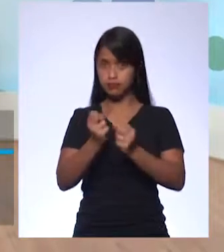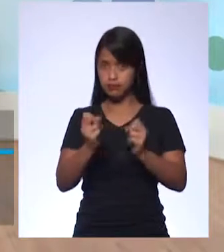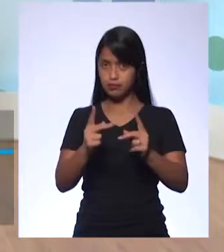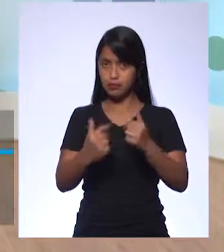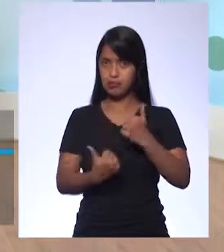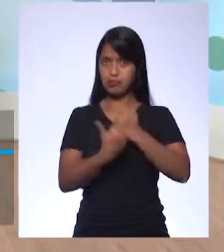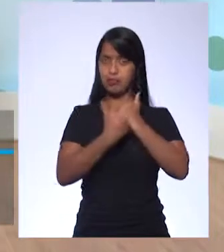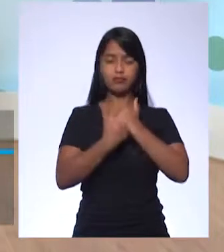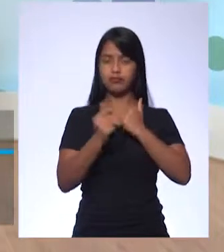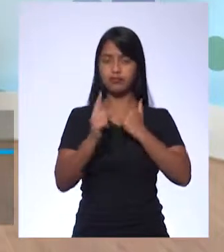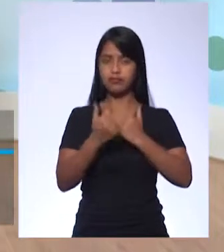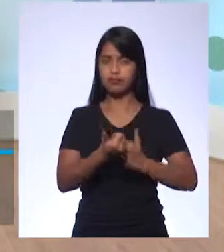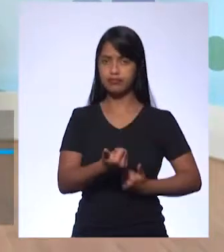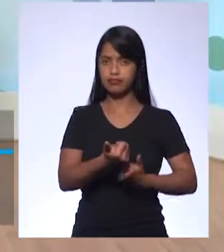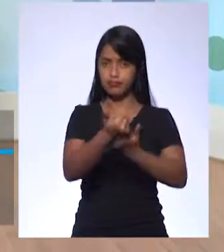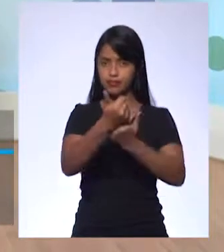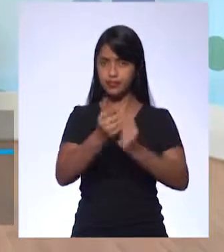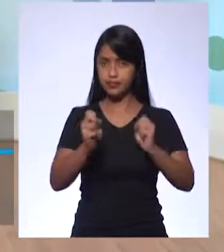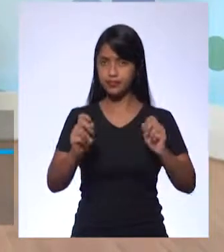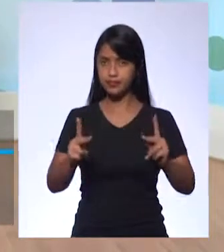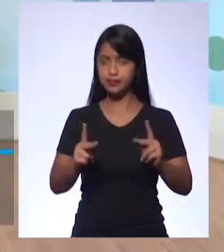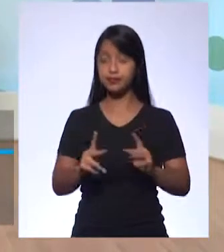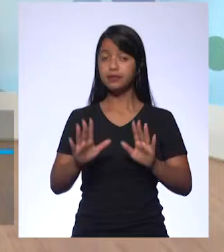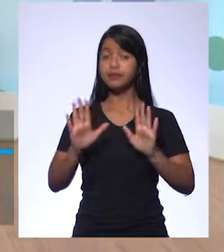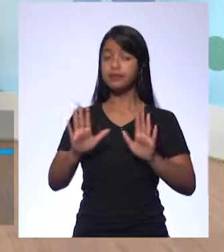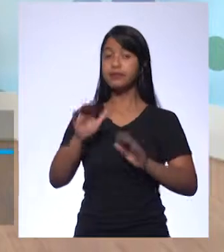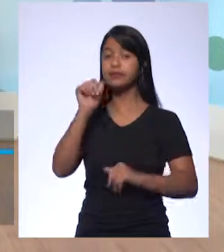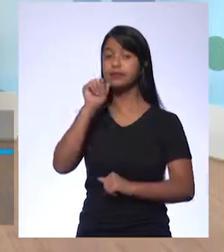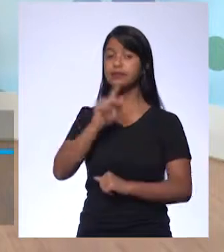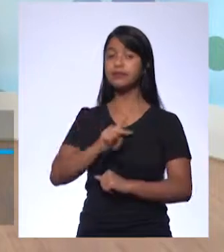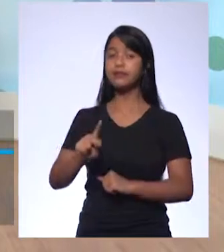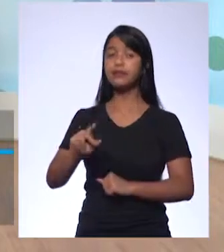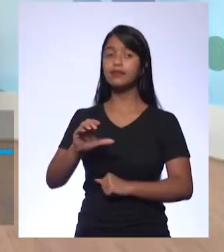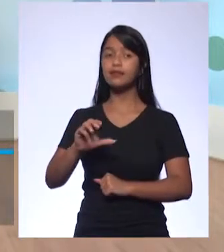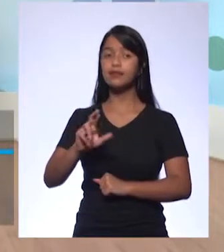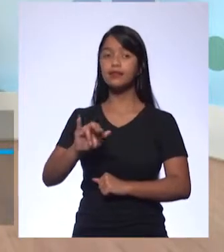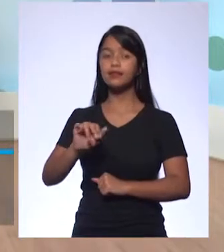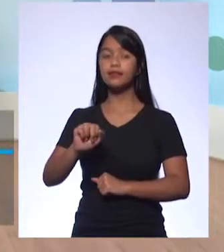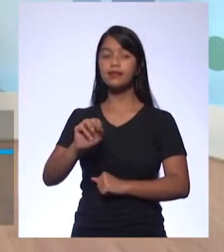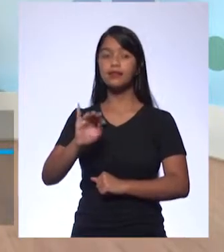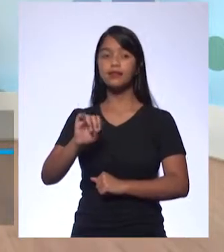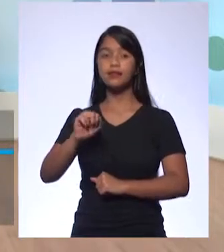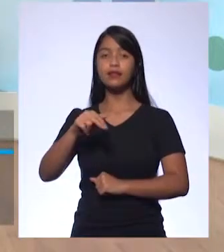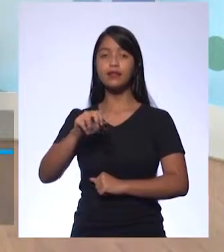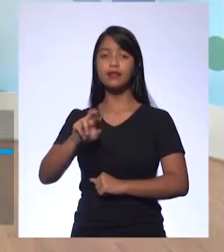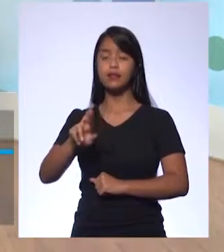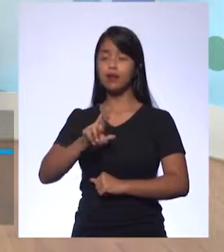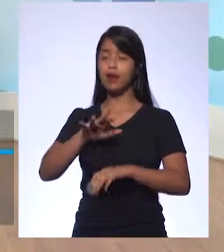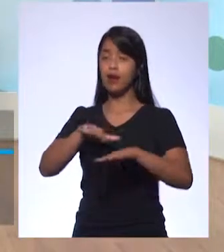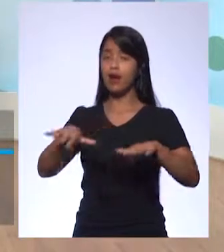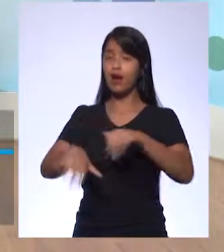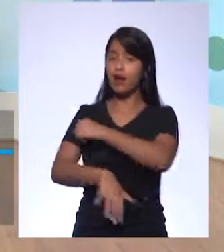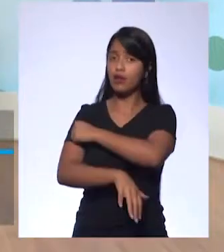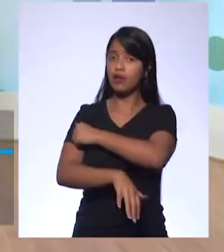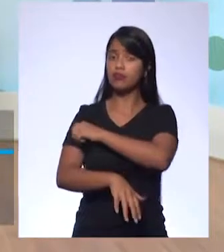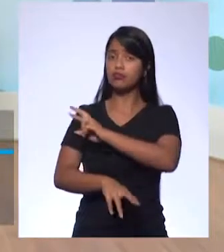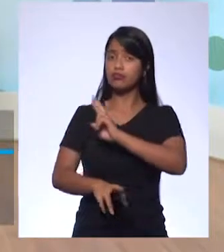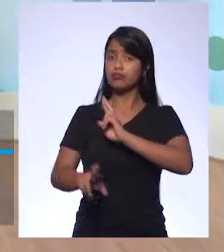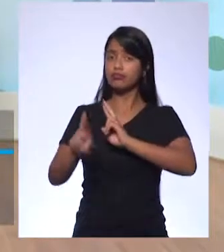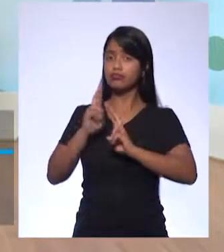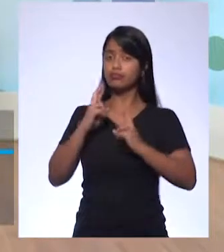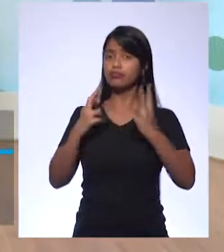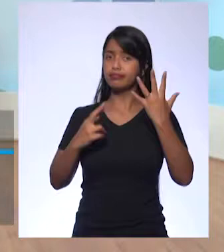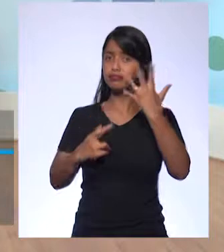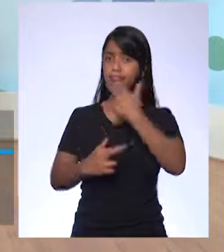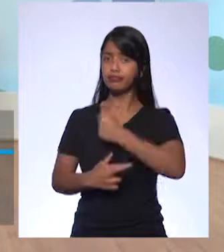tá bom? Mas está acontecendo, viu? A Opa, professora Cristiane está chamando os alunos, caprichem aí nas respostas. muito Bom, bem. mas eu acho que já